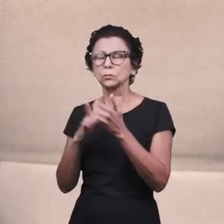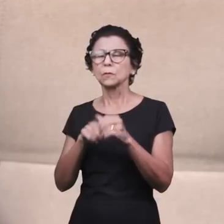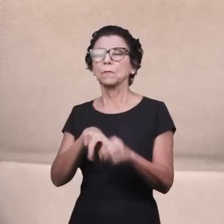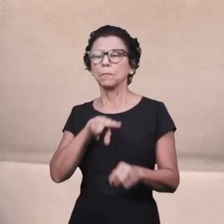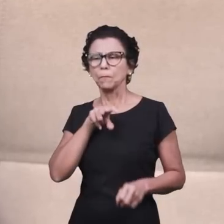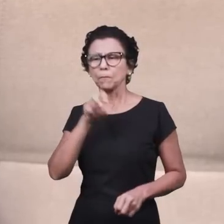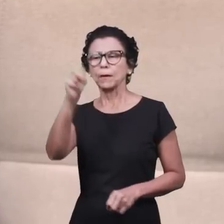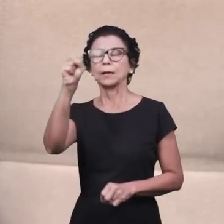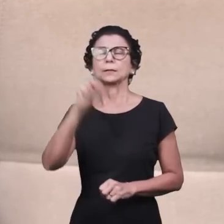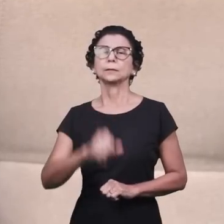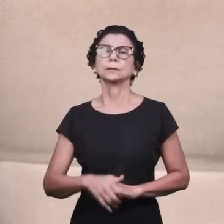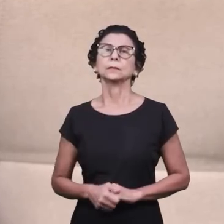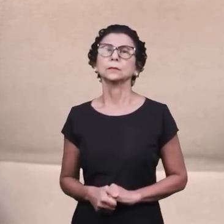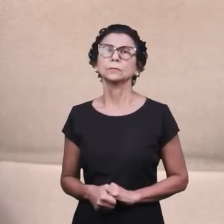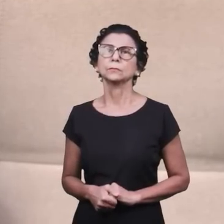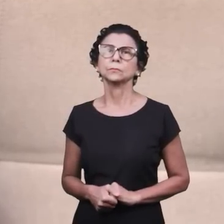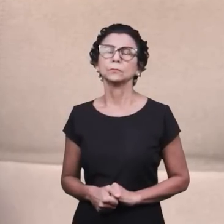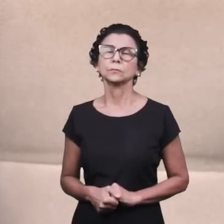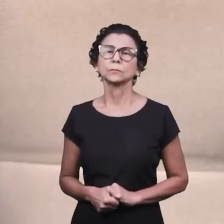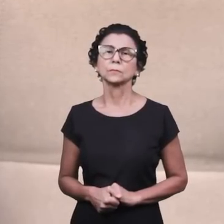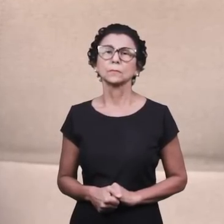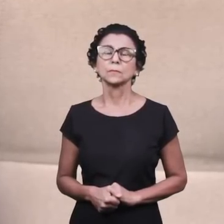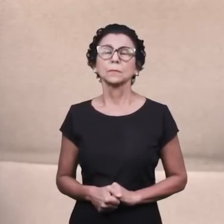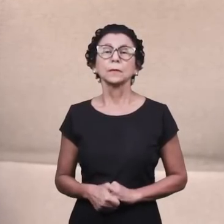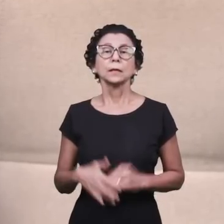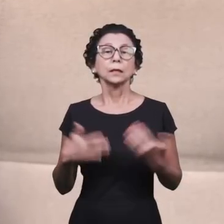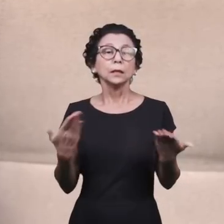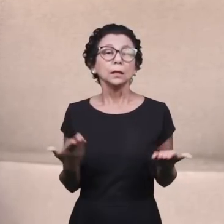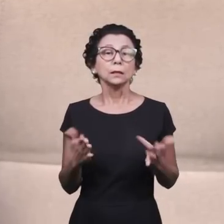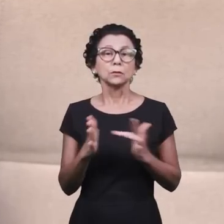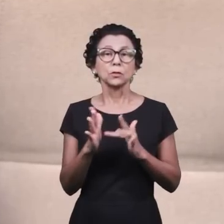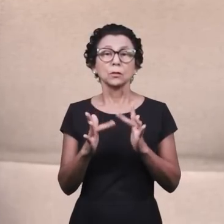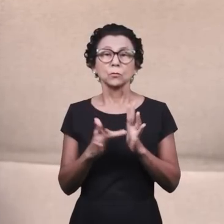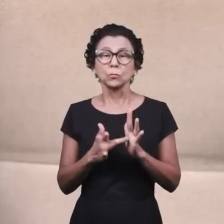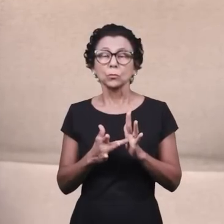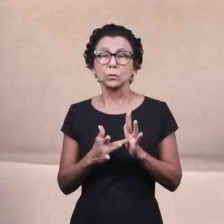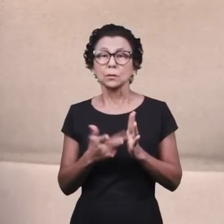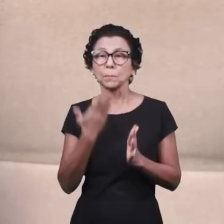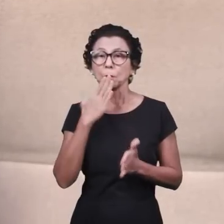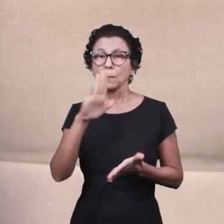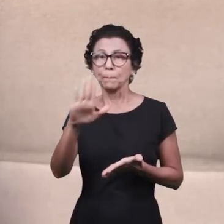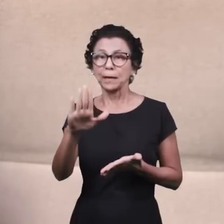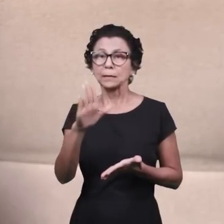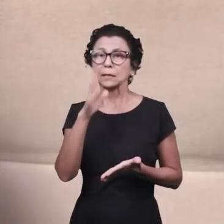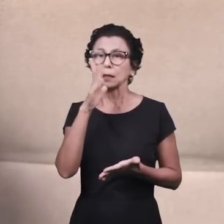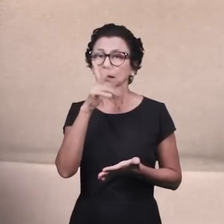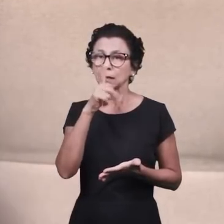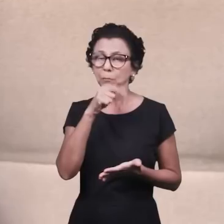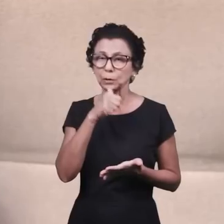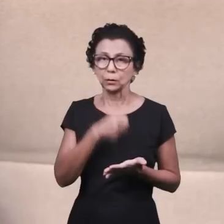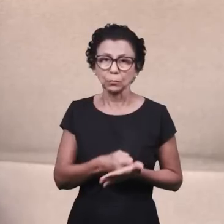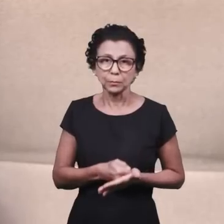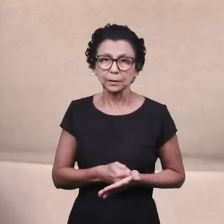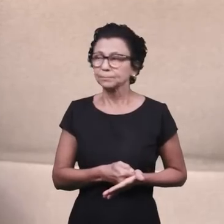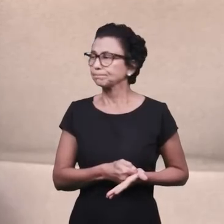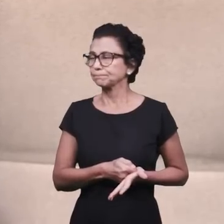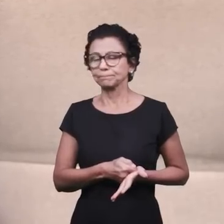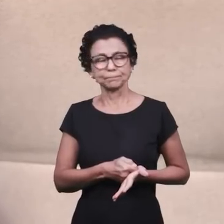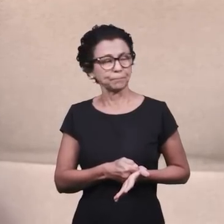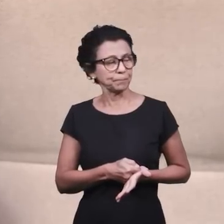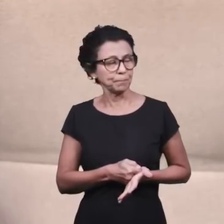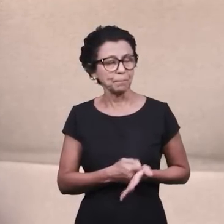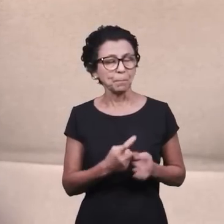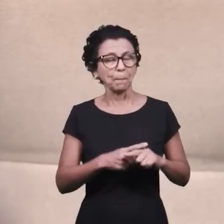que ele não tardará a sua promessa, porque o Senhor virá no tempo exato, mas no tempo exato